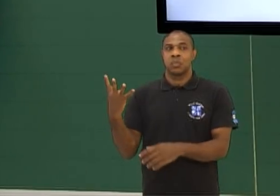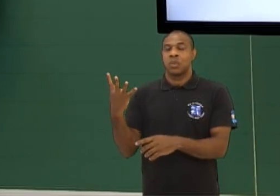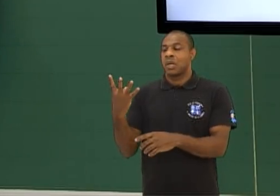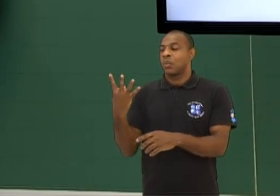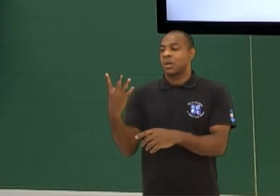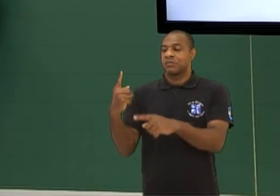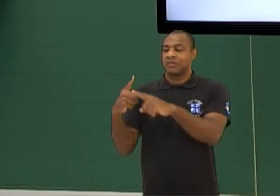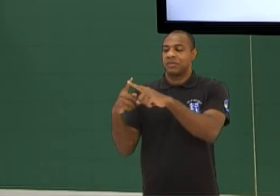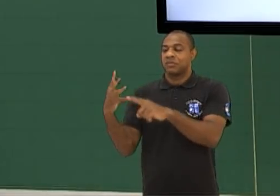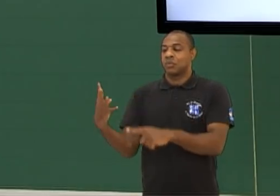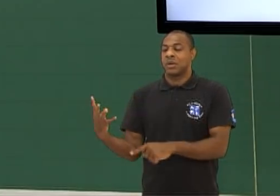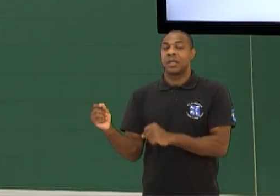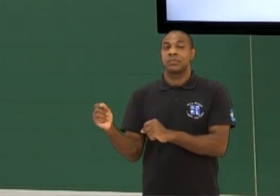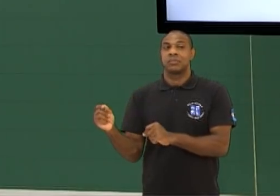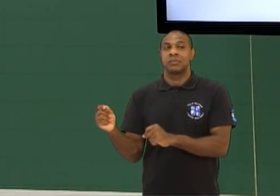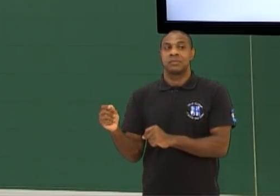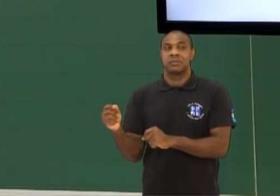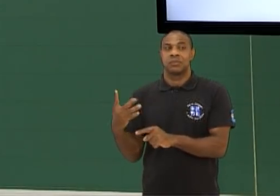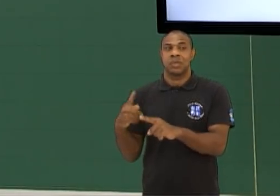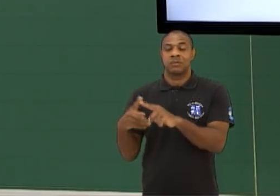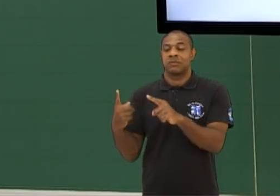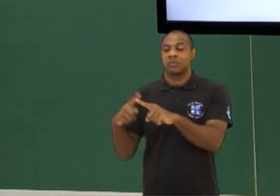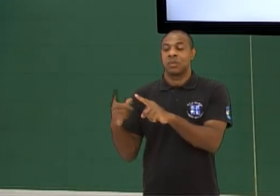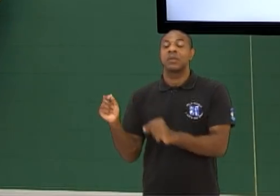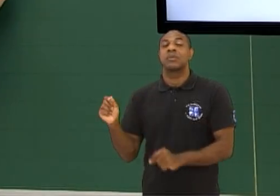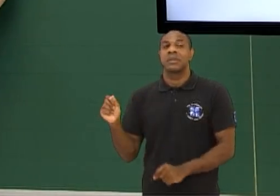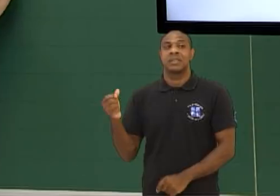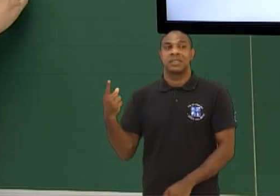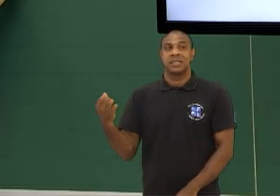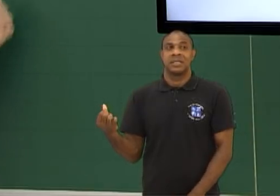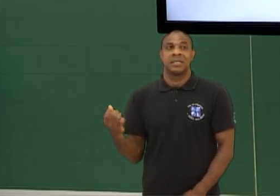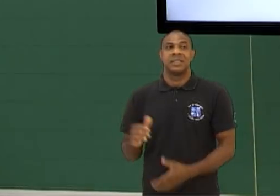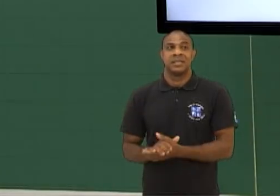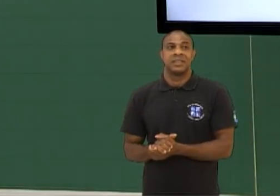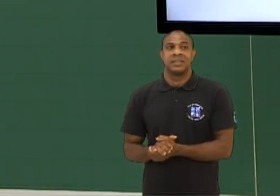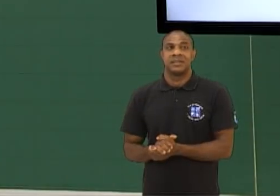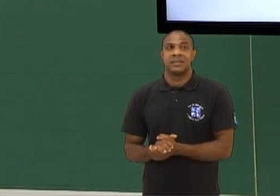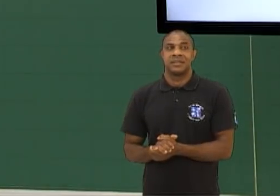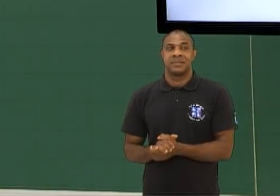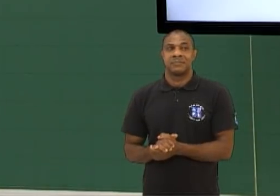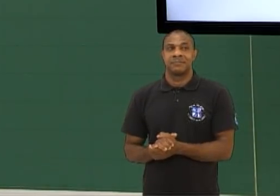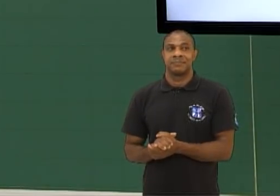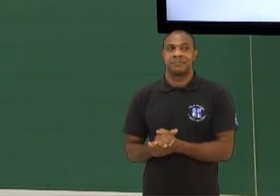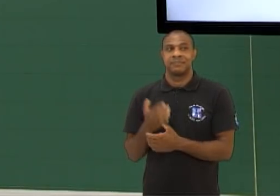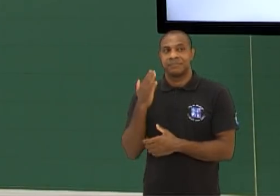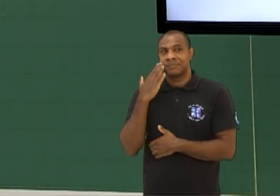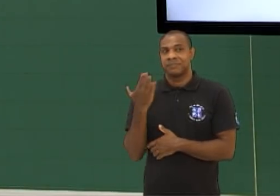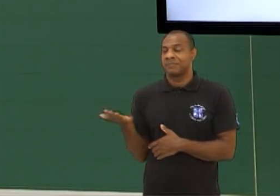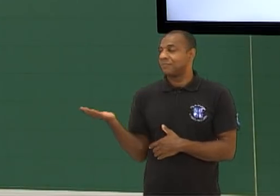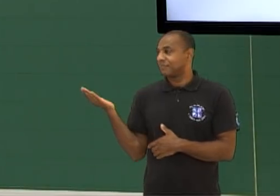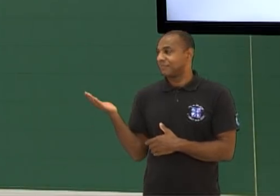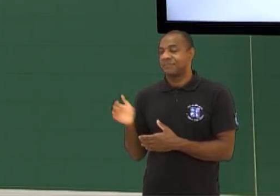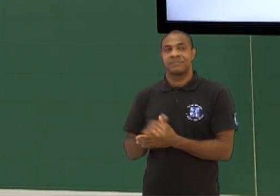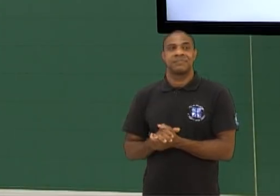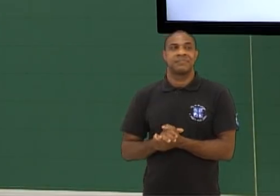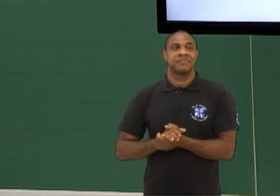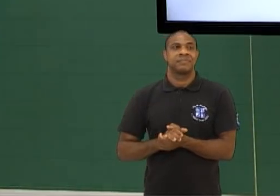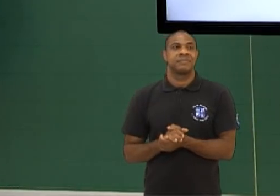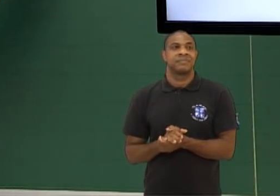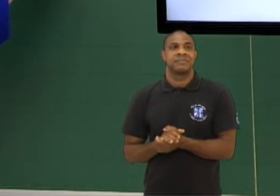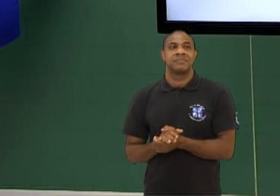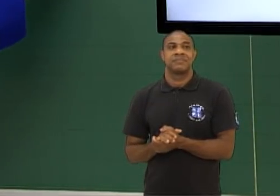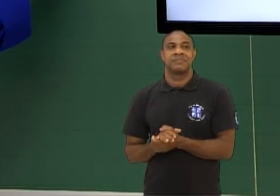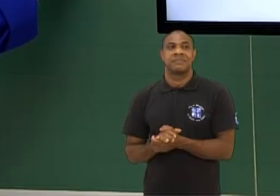Tá? 2. Abaixo a unidade. 0. 20 dezenas, né? 20 unidades dividido por